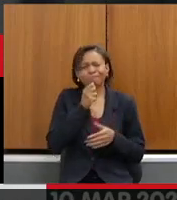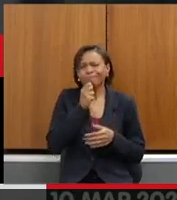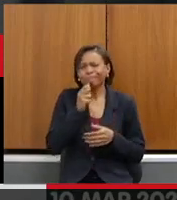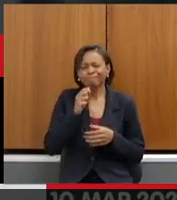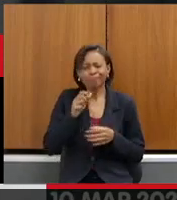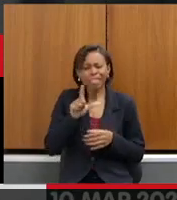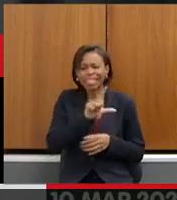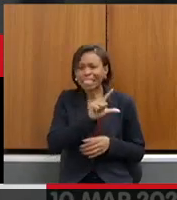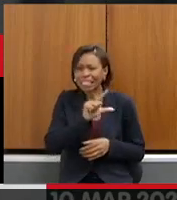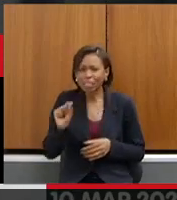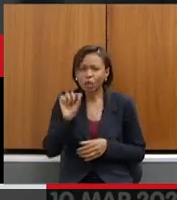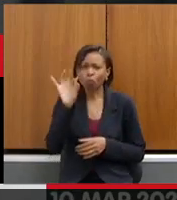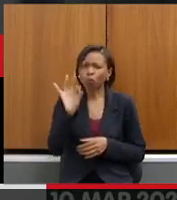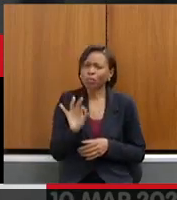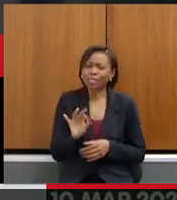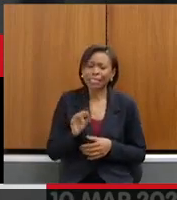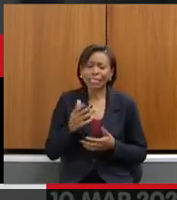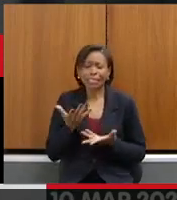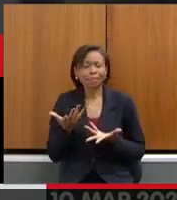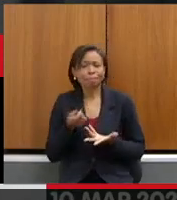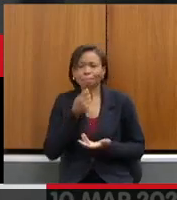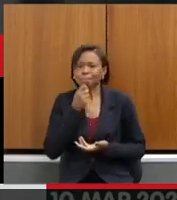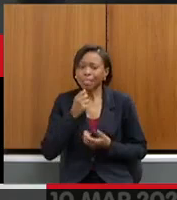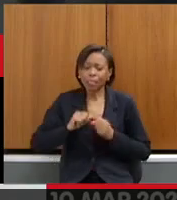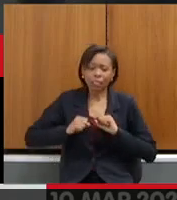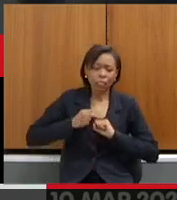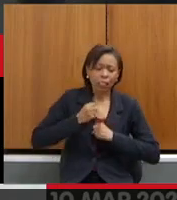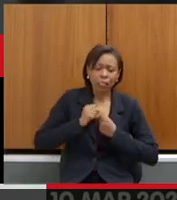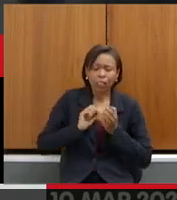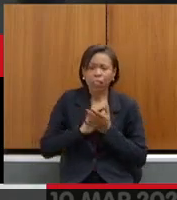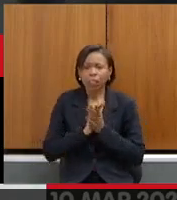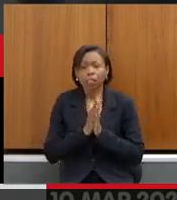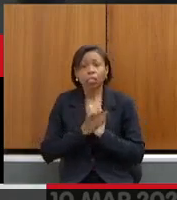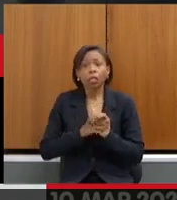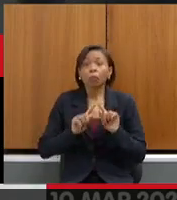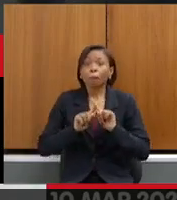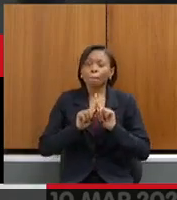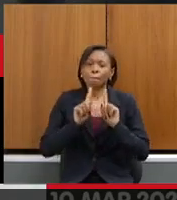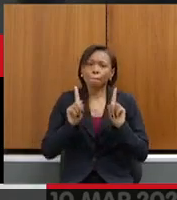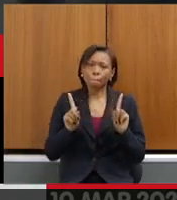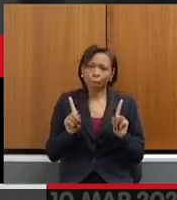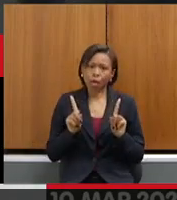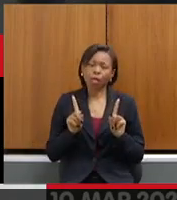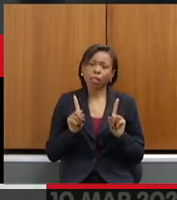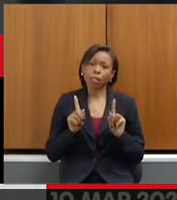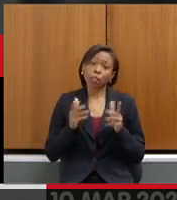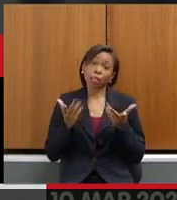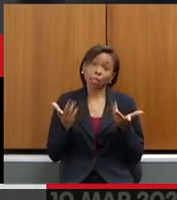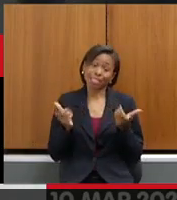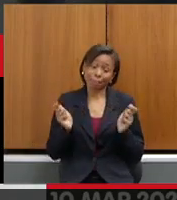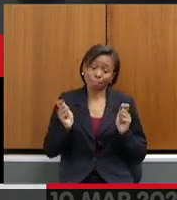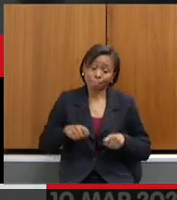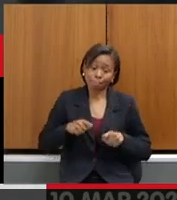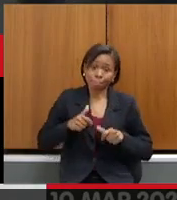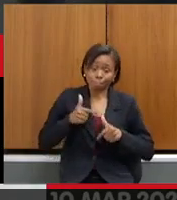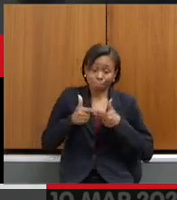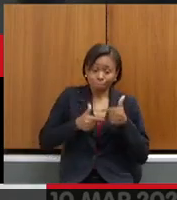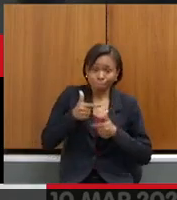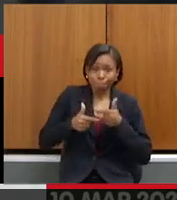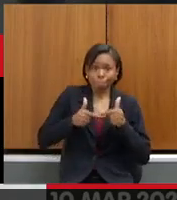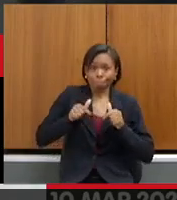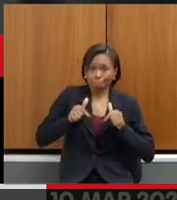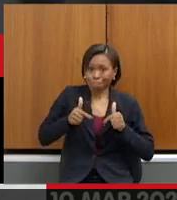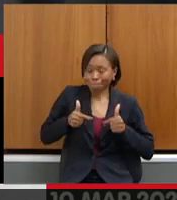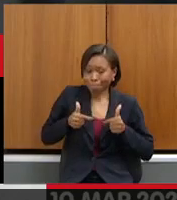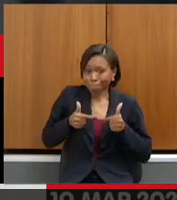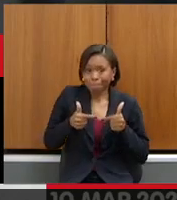demanda da nossa ansiedade mas eu acho que também nós temos que lembrar que a capacidade operacional ela é real que